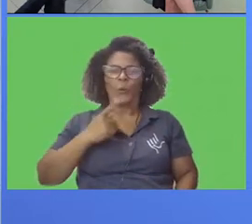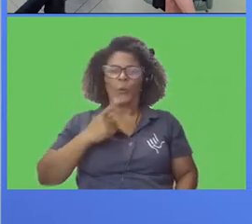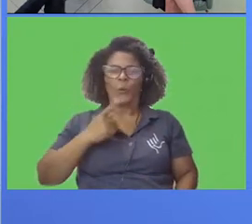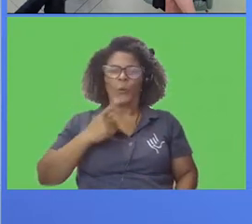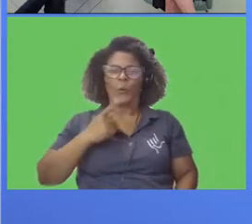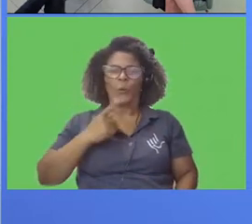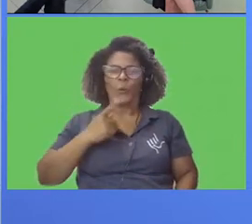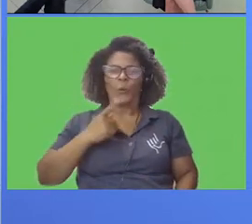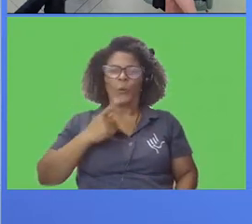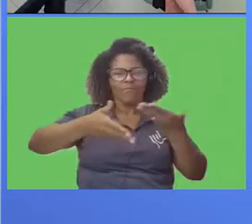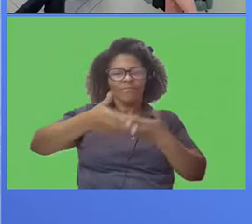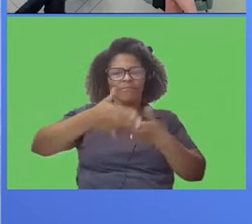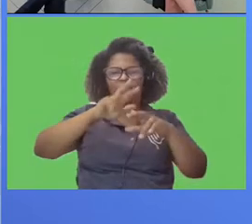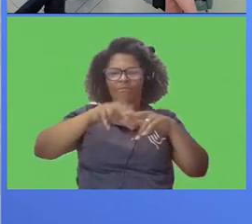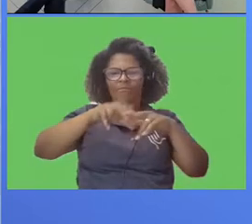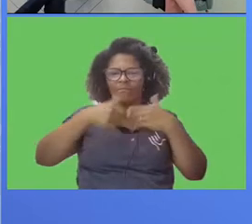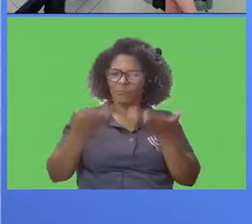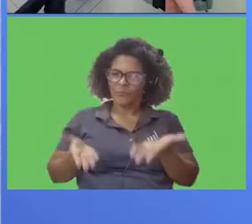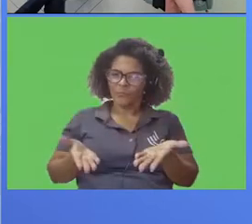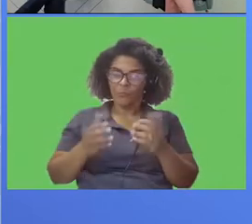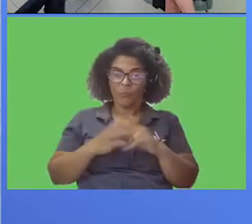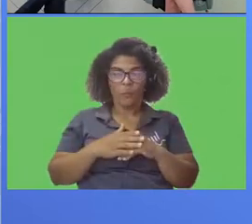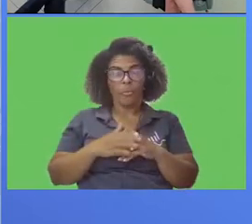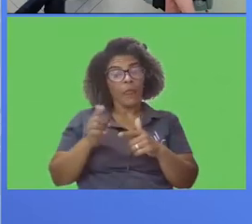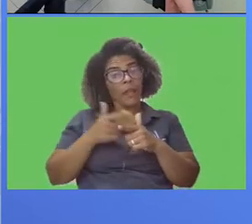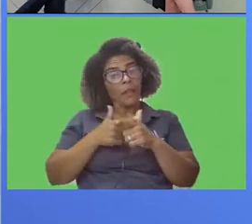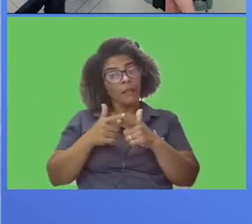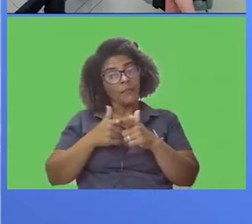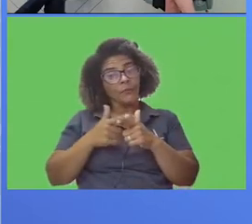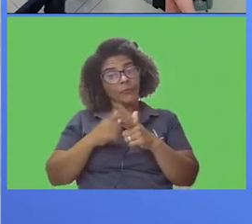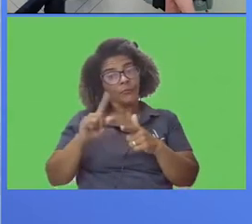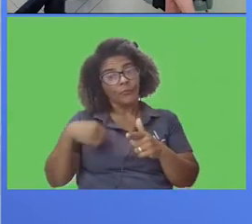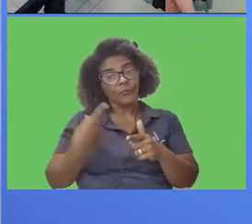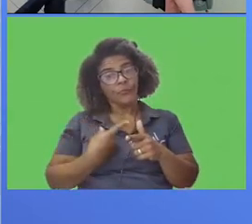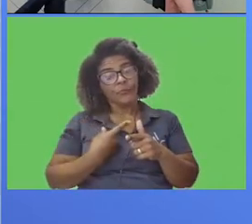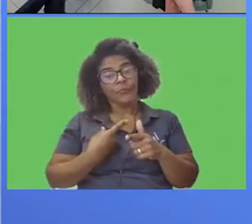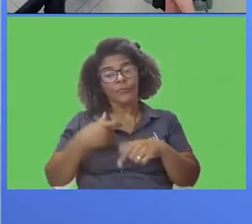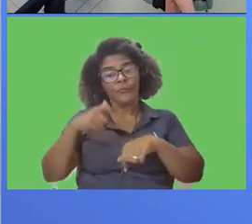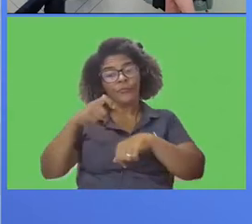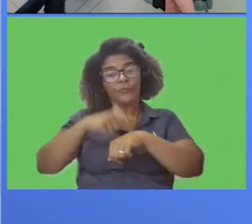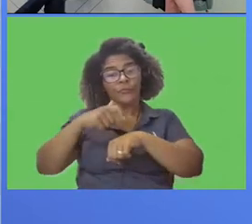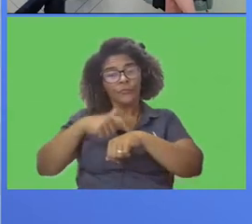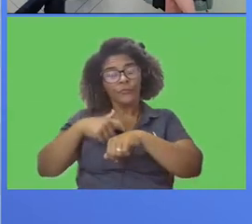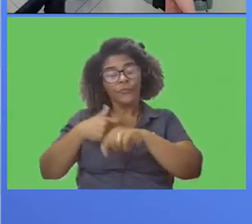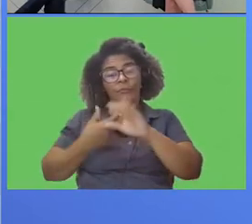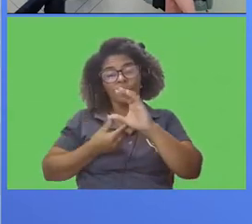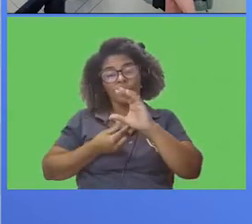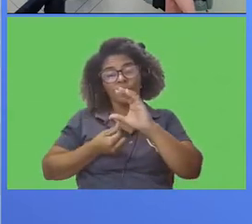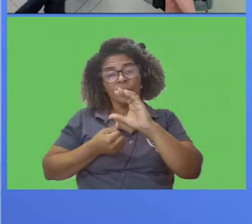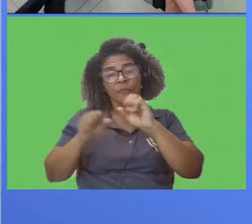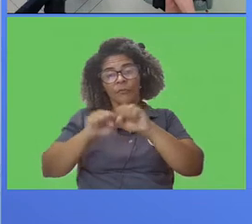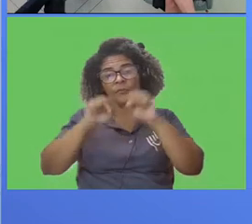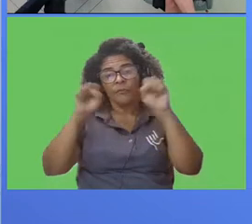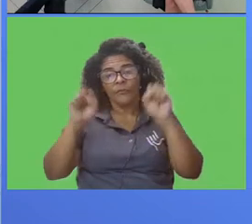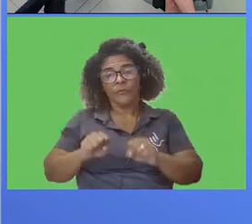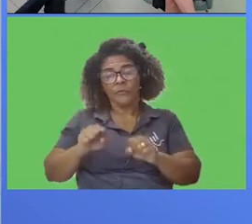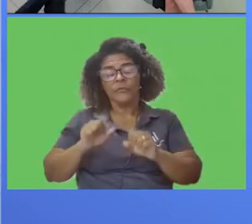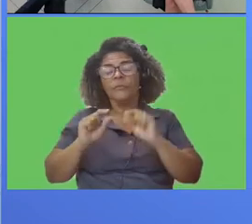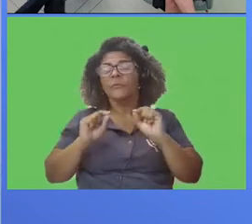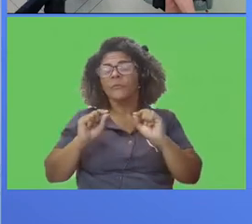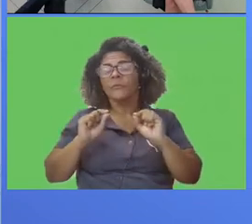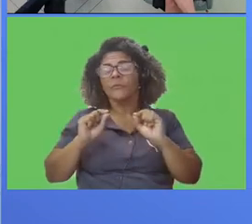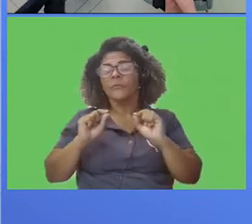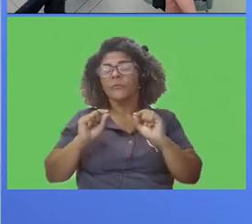meio disso. O problema é que nós estamos no ordenamento capitalista que faz com que esse trabalho, né, transformado